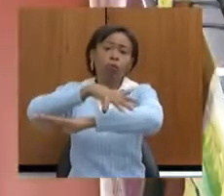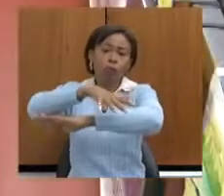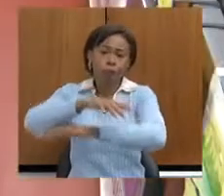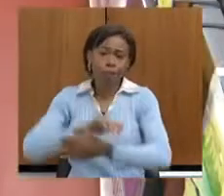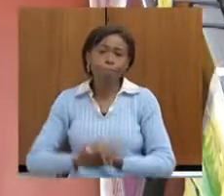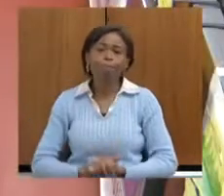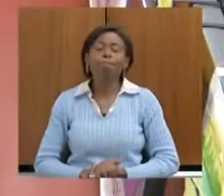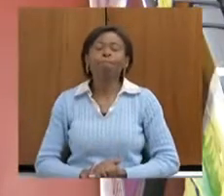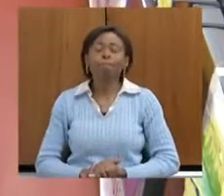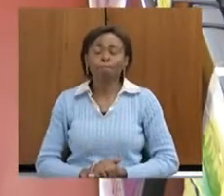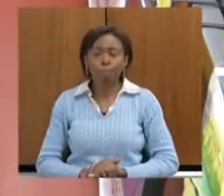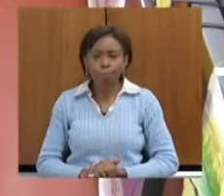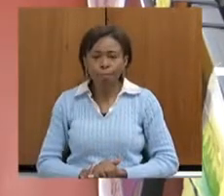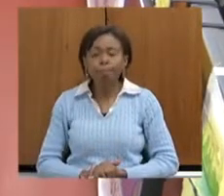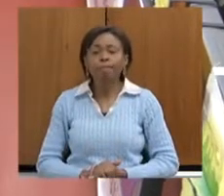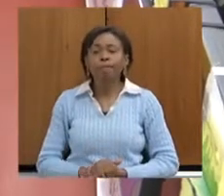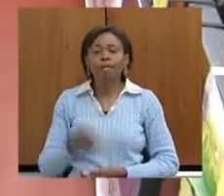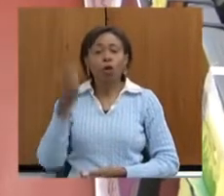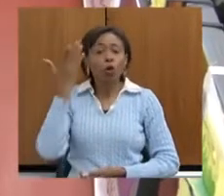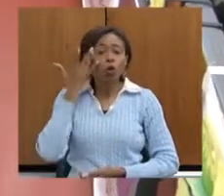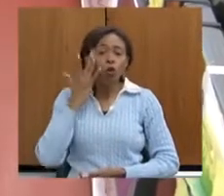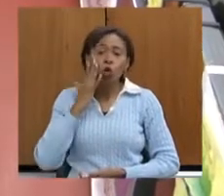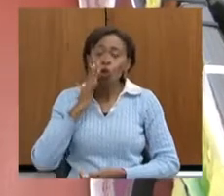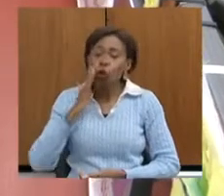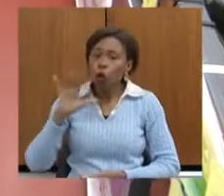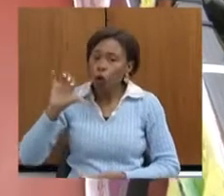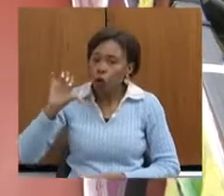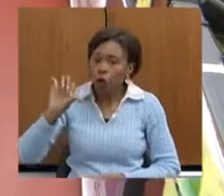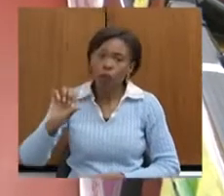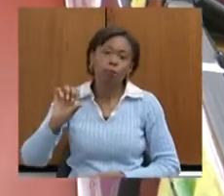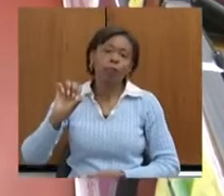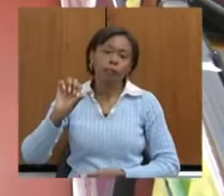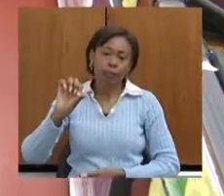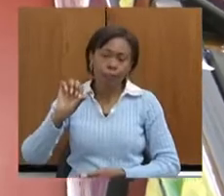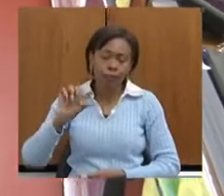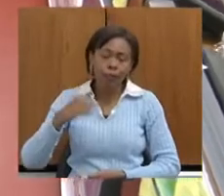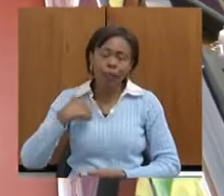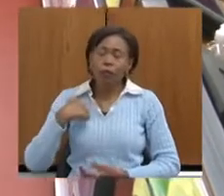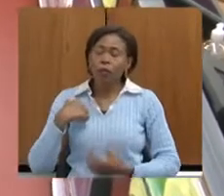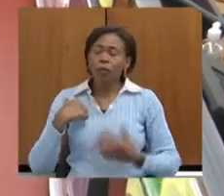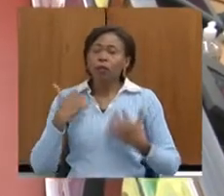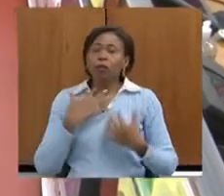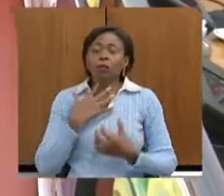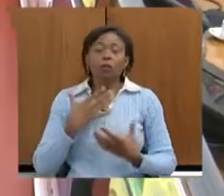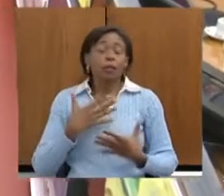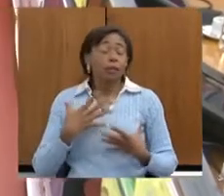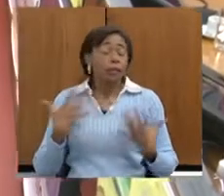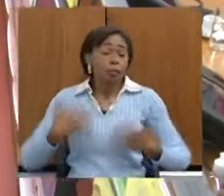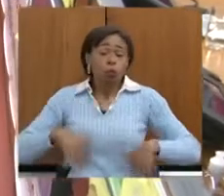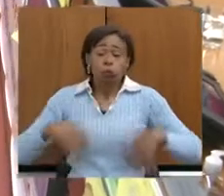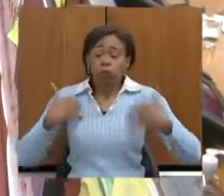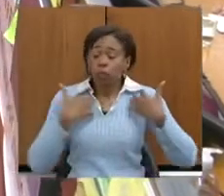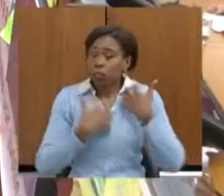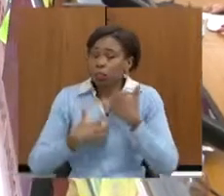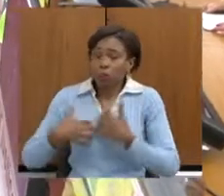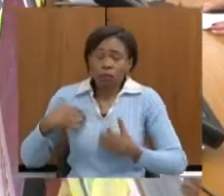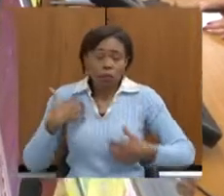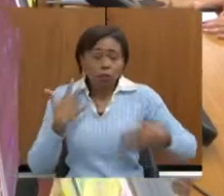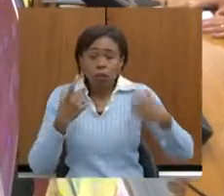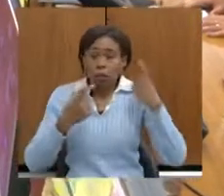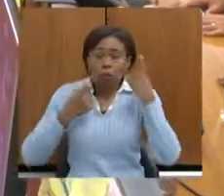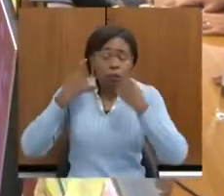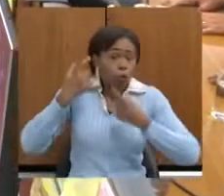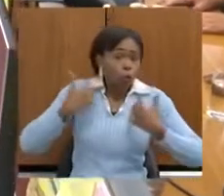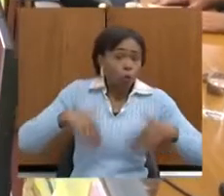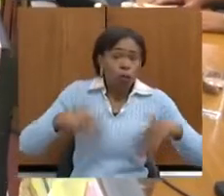e ali foi nove dias que eu fiquei o no maior sufoco e mal desespero a